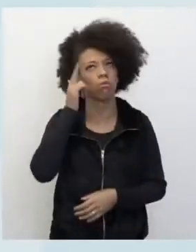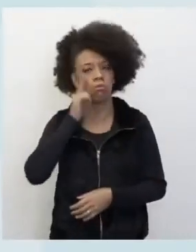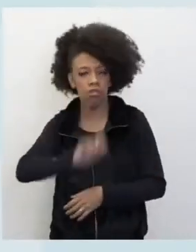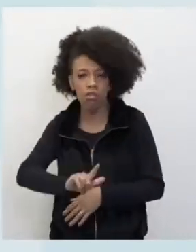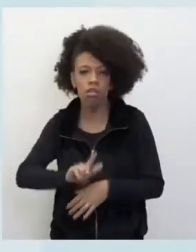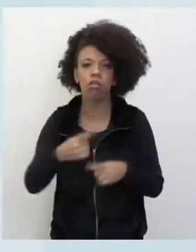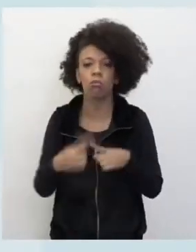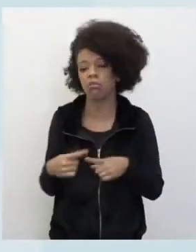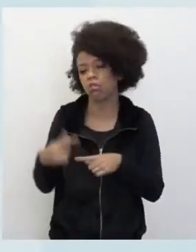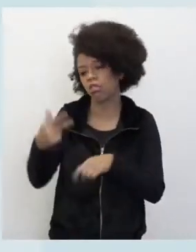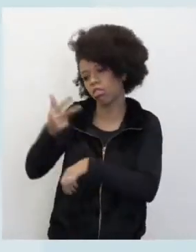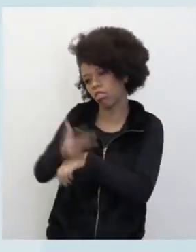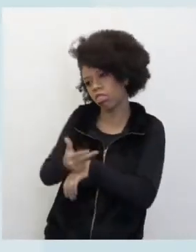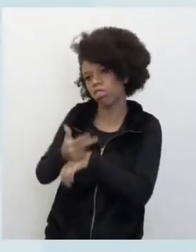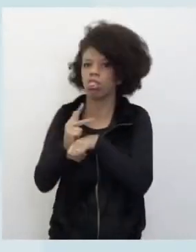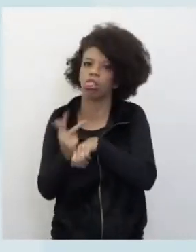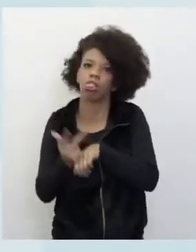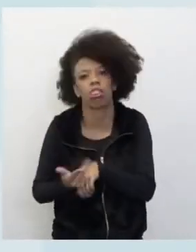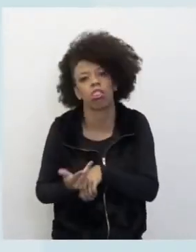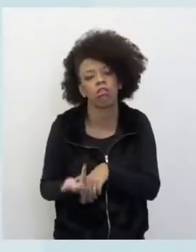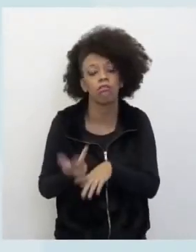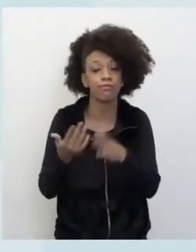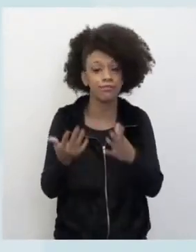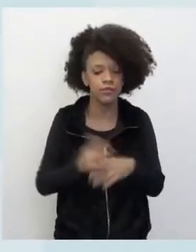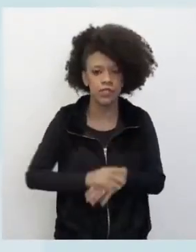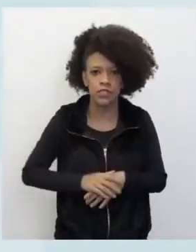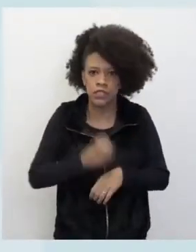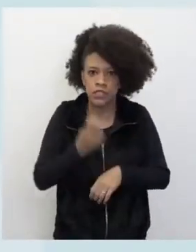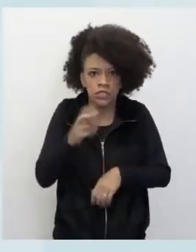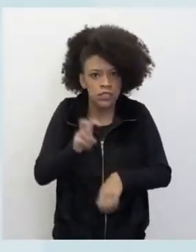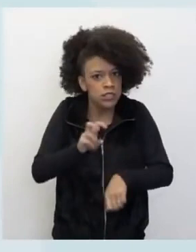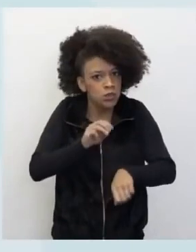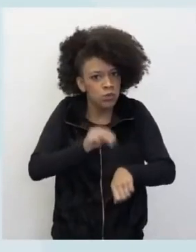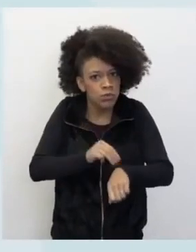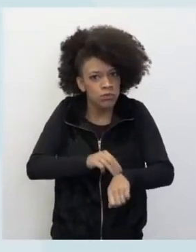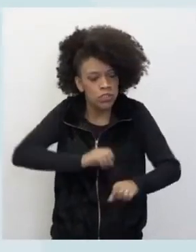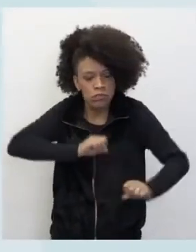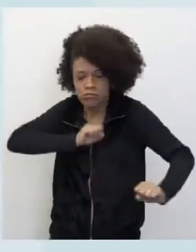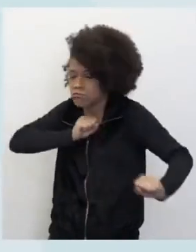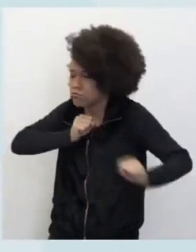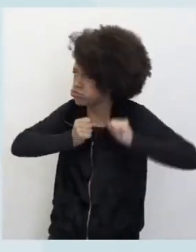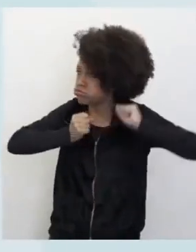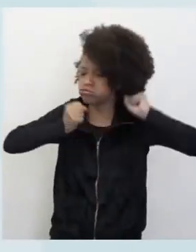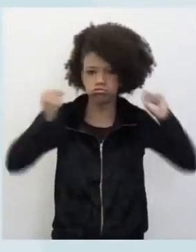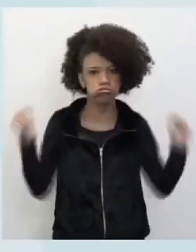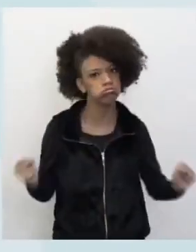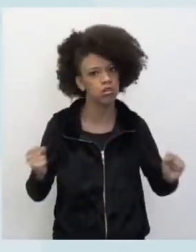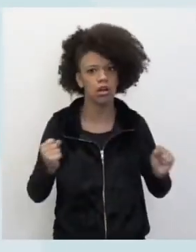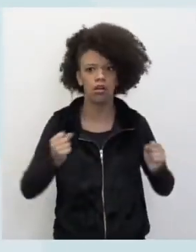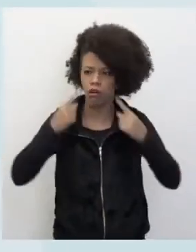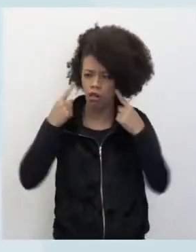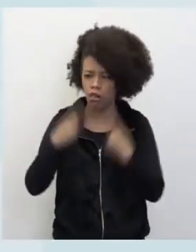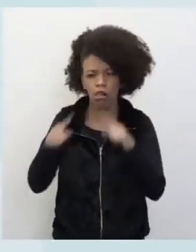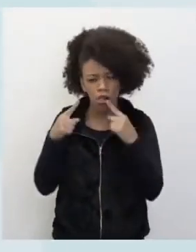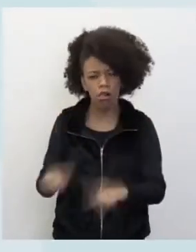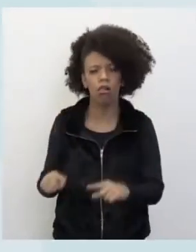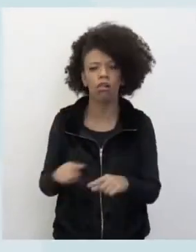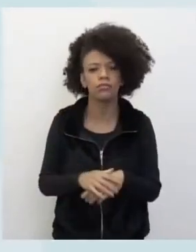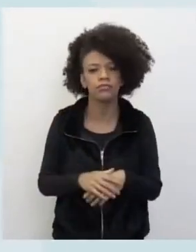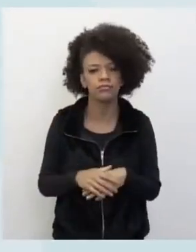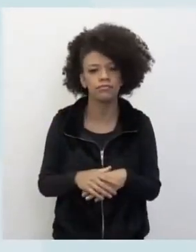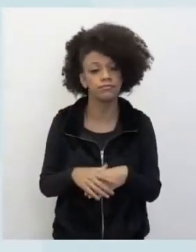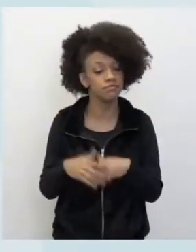não era adequada. Pessoal, me deu 5 minutos, fiquei virada no giraia, dei aquela bronca e